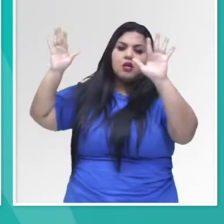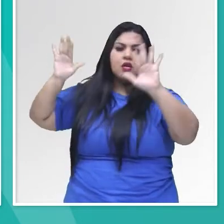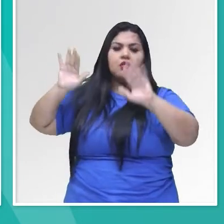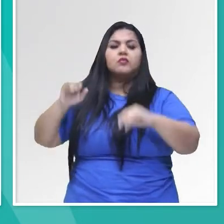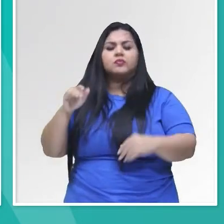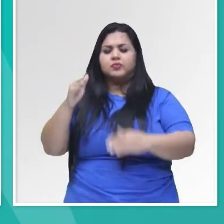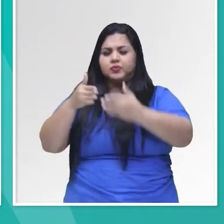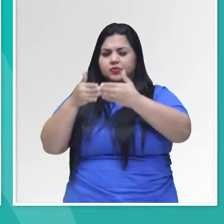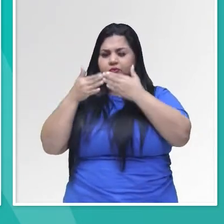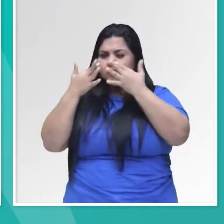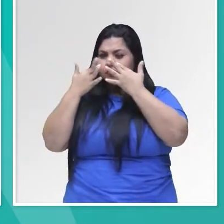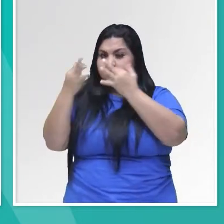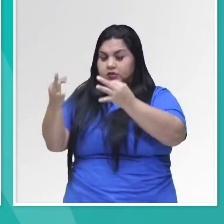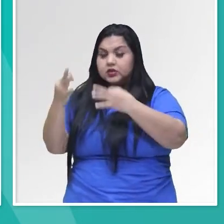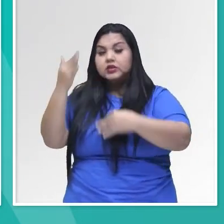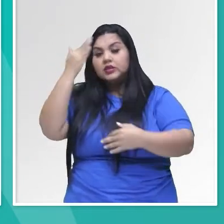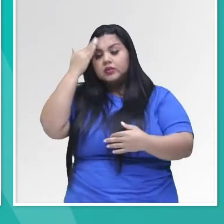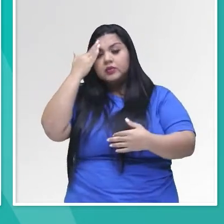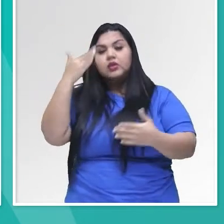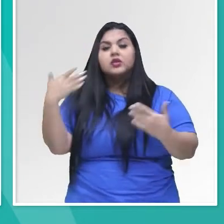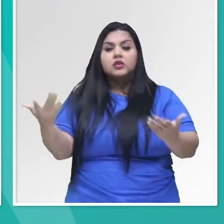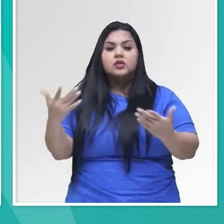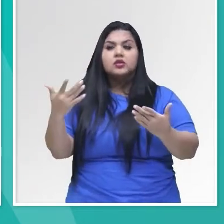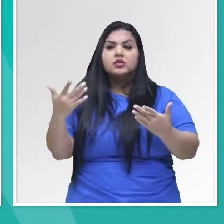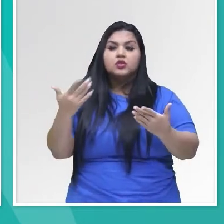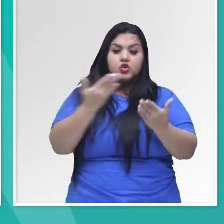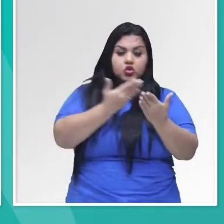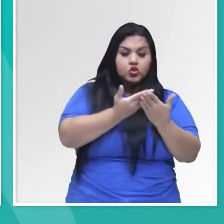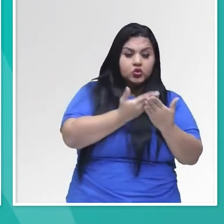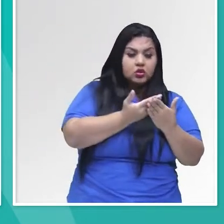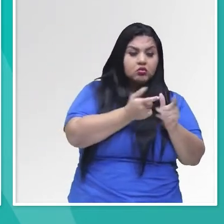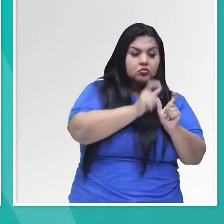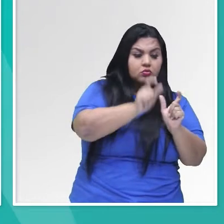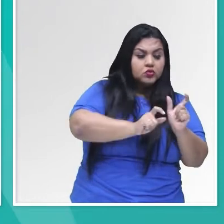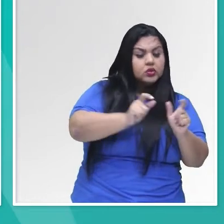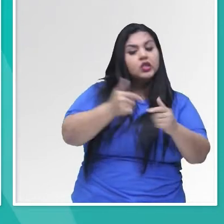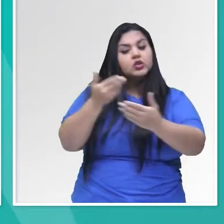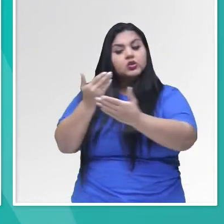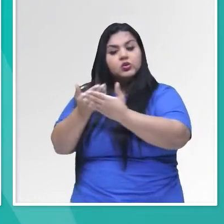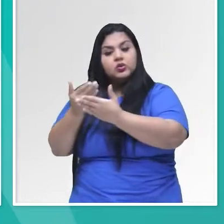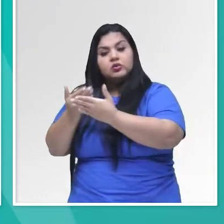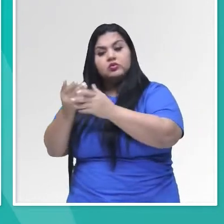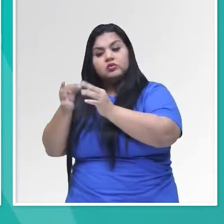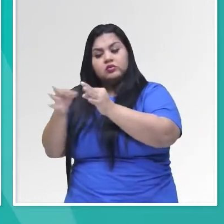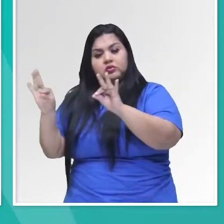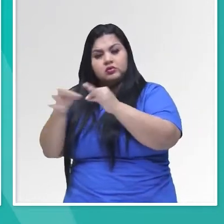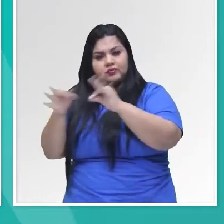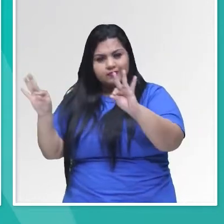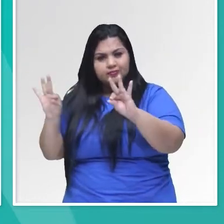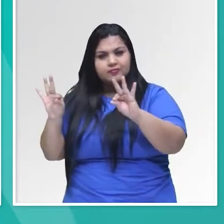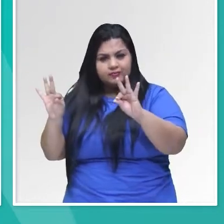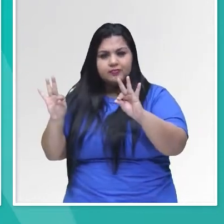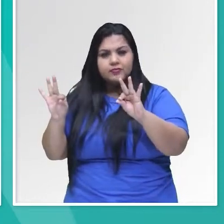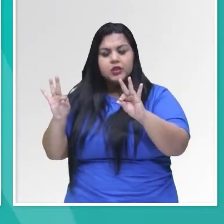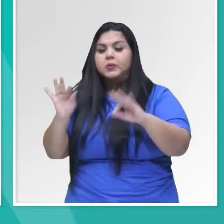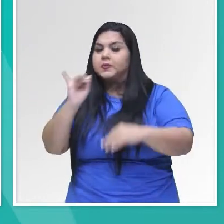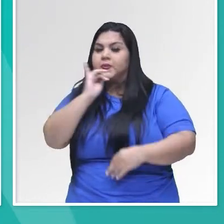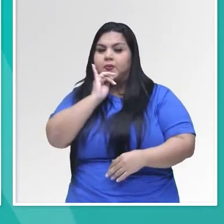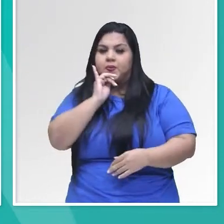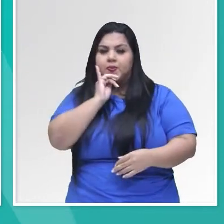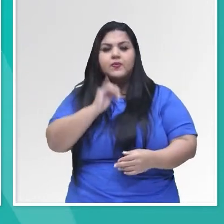por favor, para você saber quando você está estudando morfologia e quando você está estudando sintaxe. Por